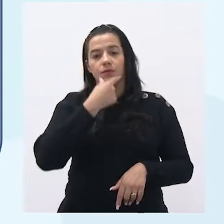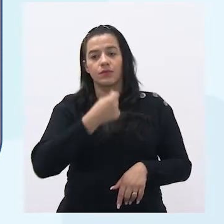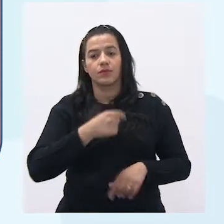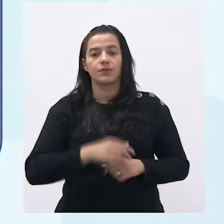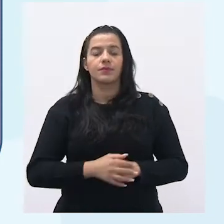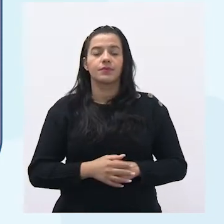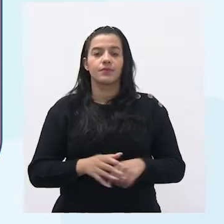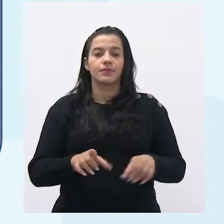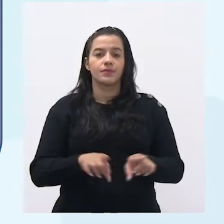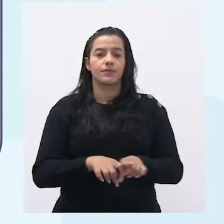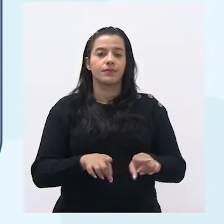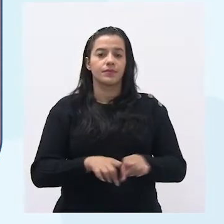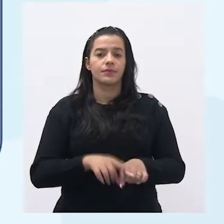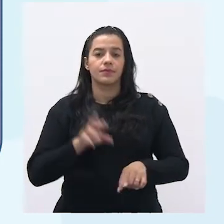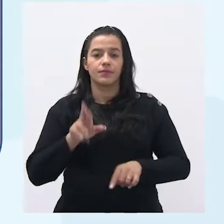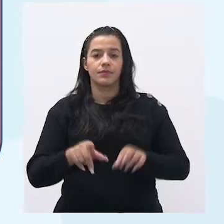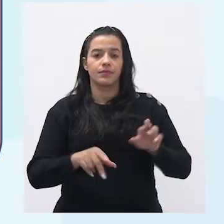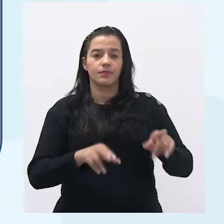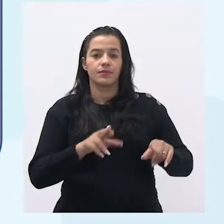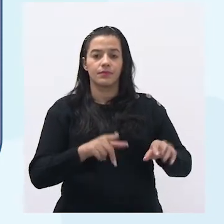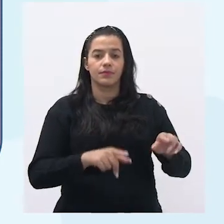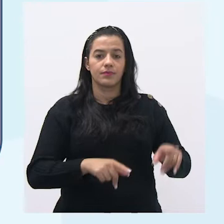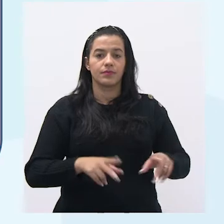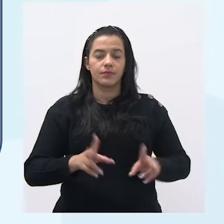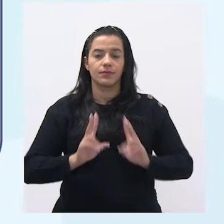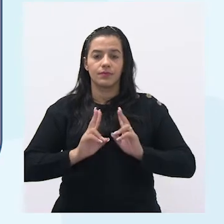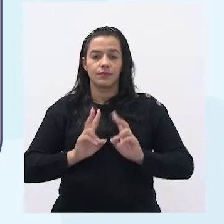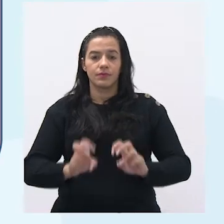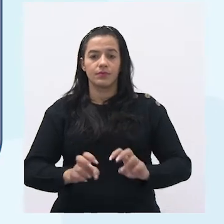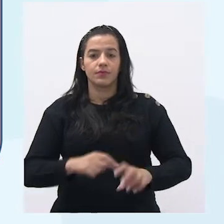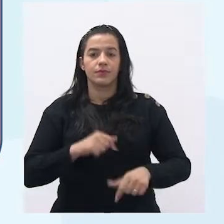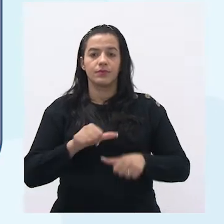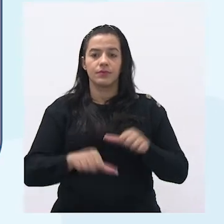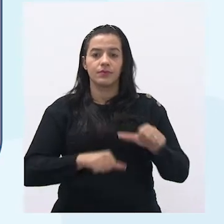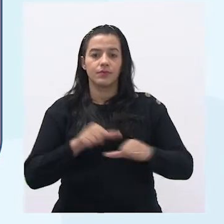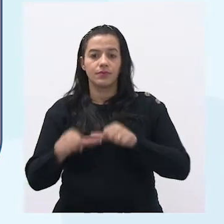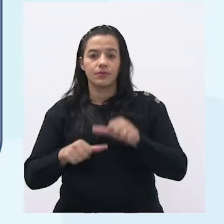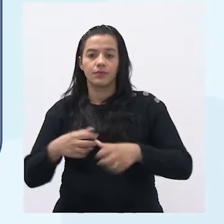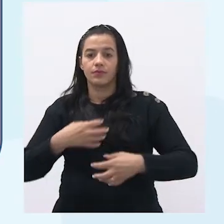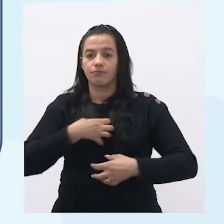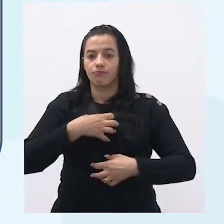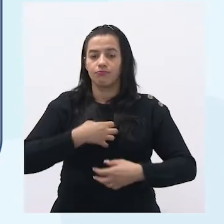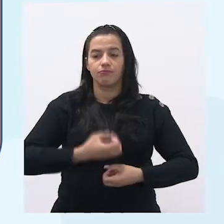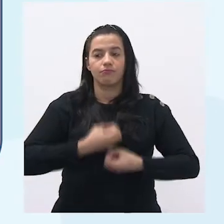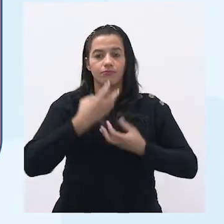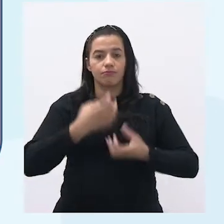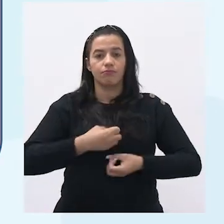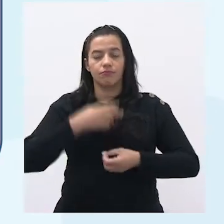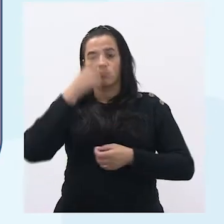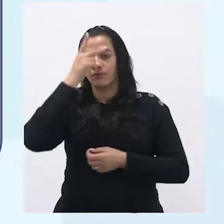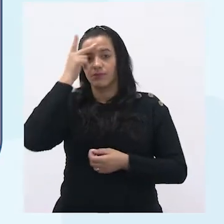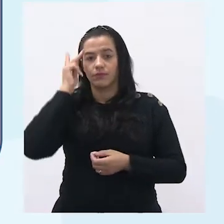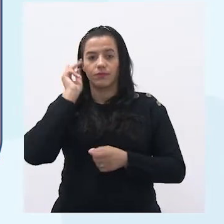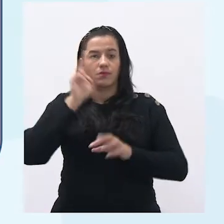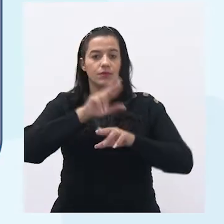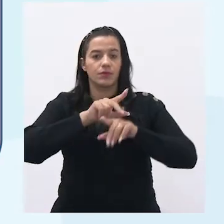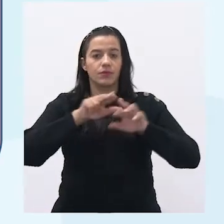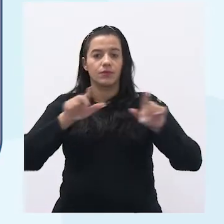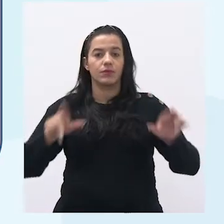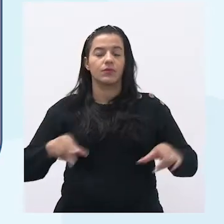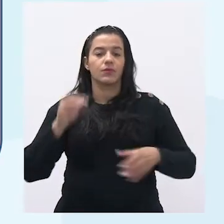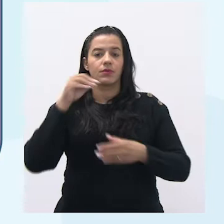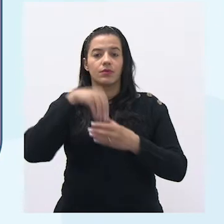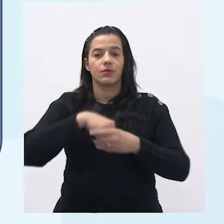sentido para as diferenças percebidas em nossos corpos e articula pessoas, emoções, práticas e coisas dentro